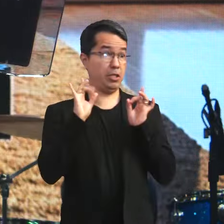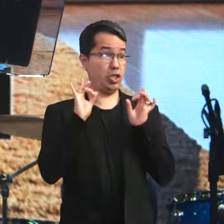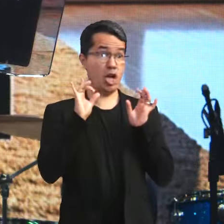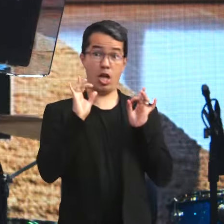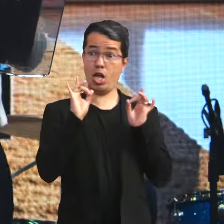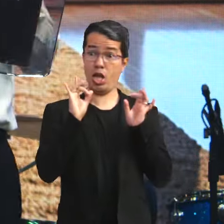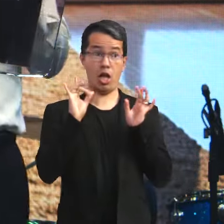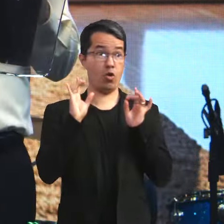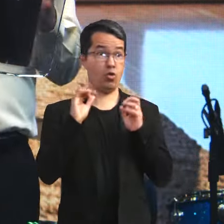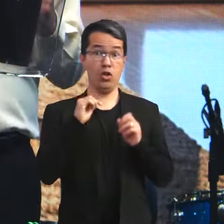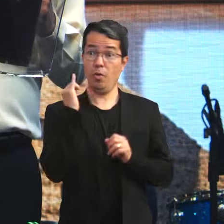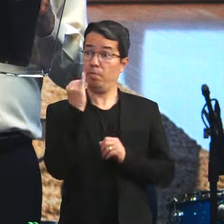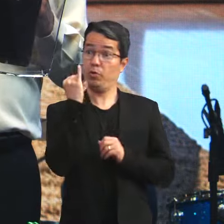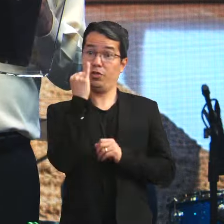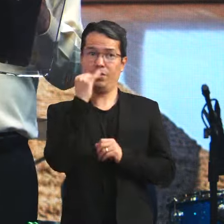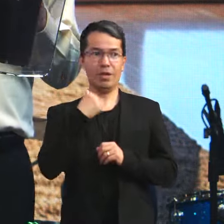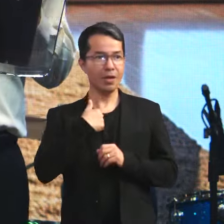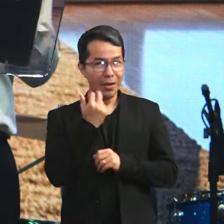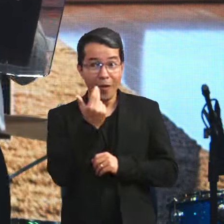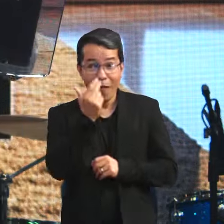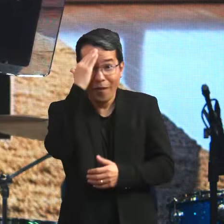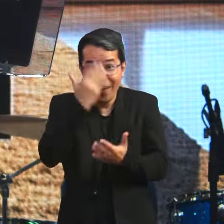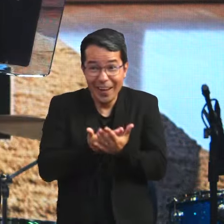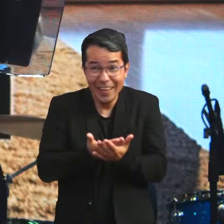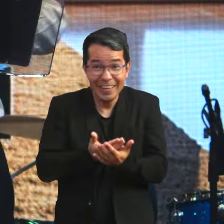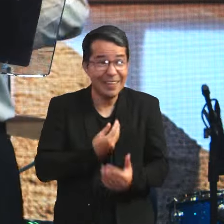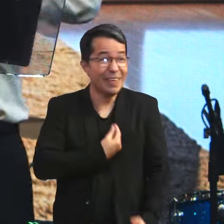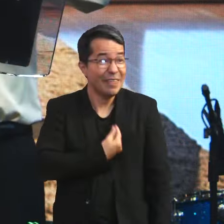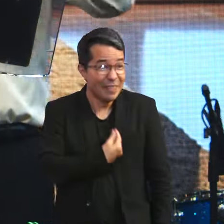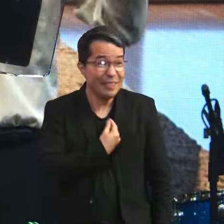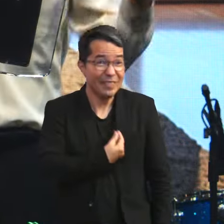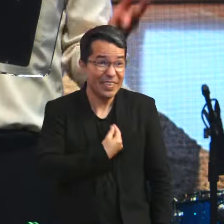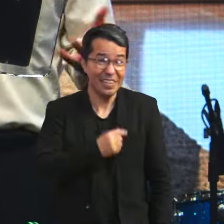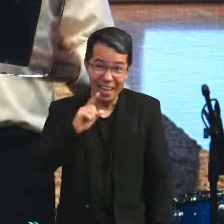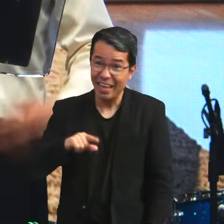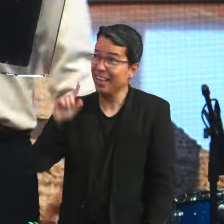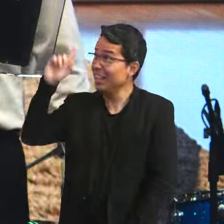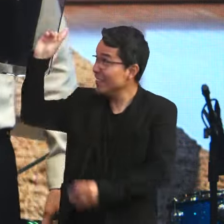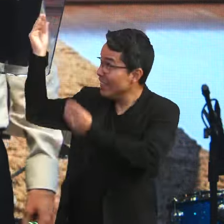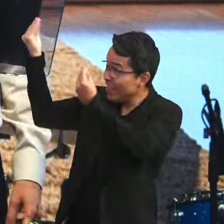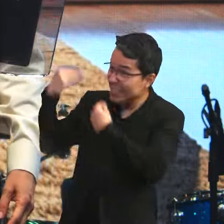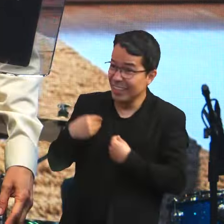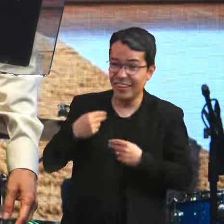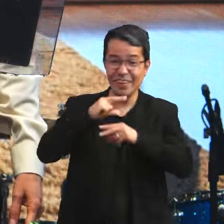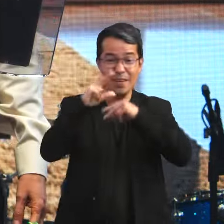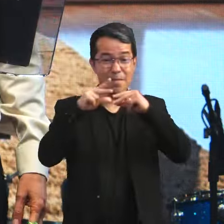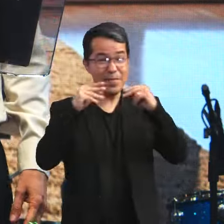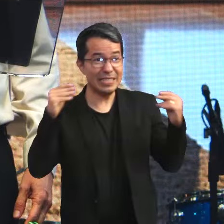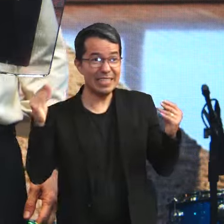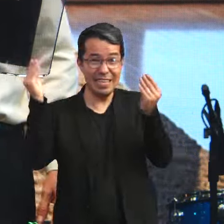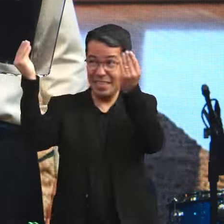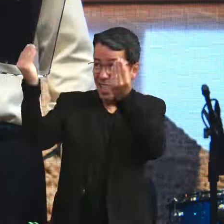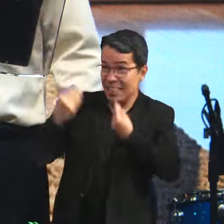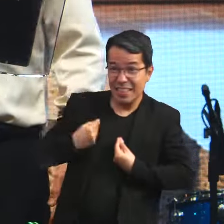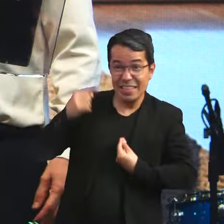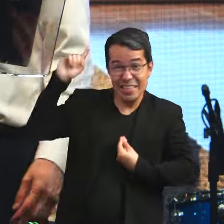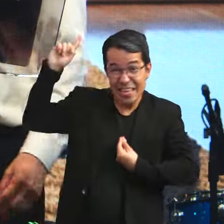preciosa eu também vi Grand